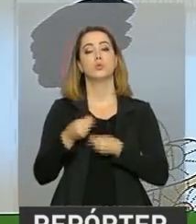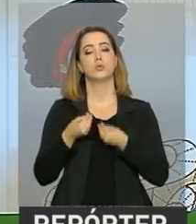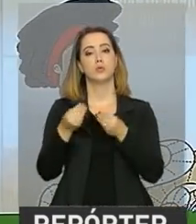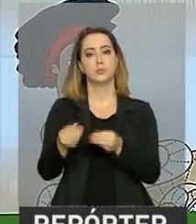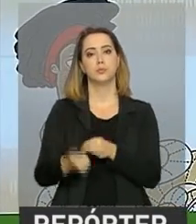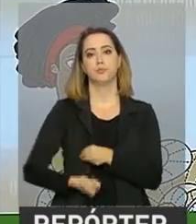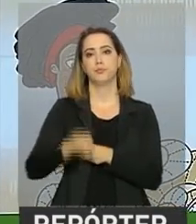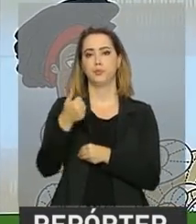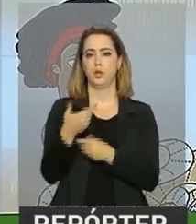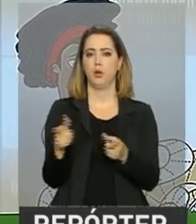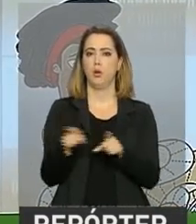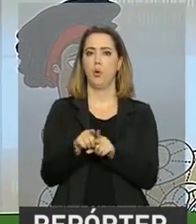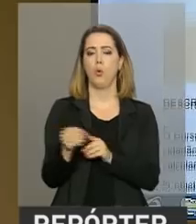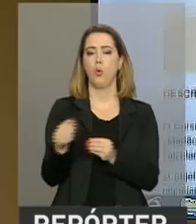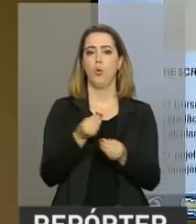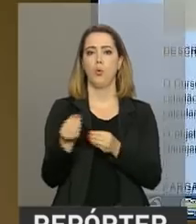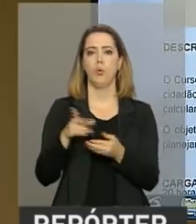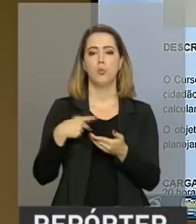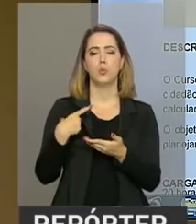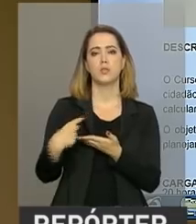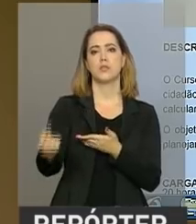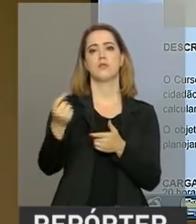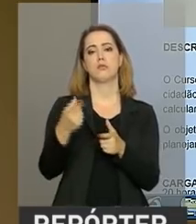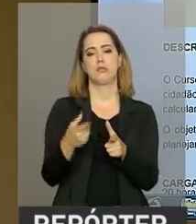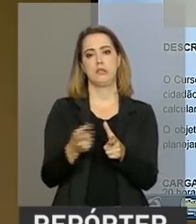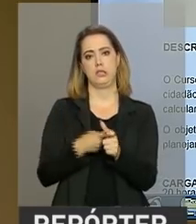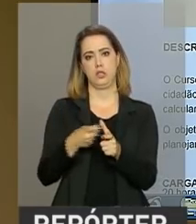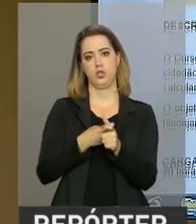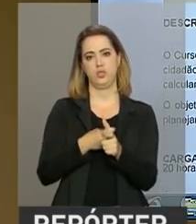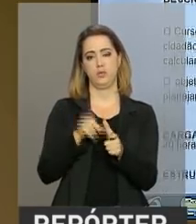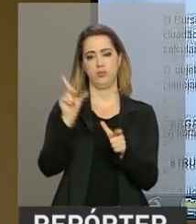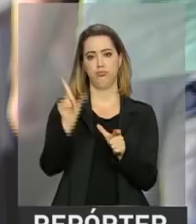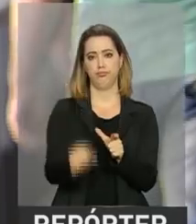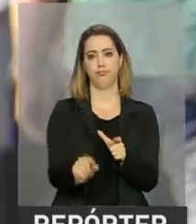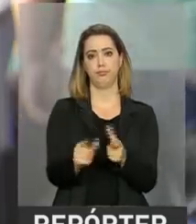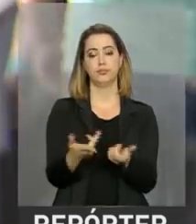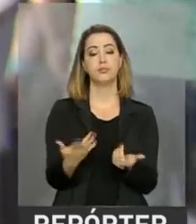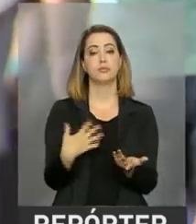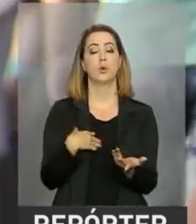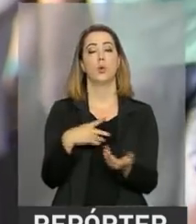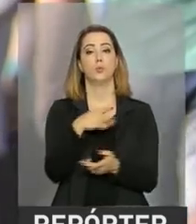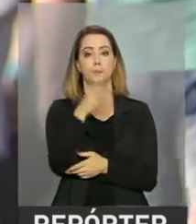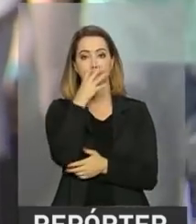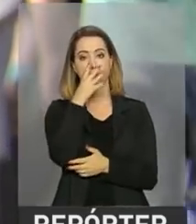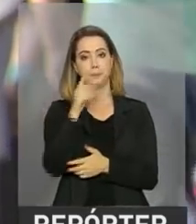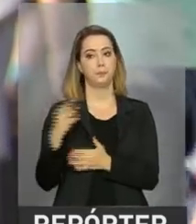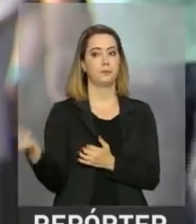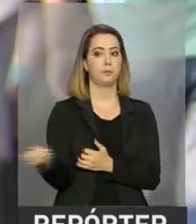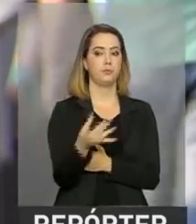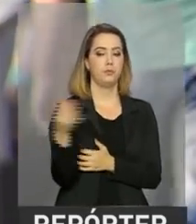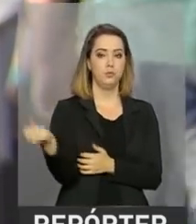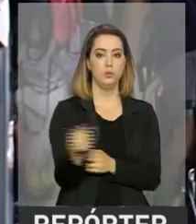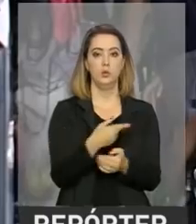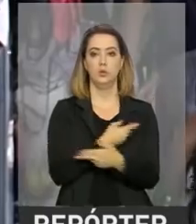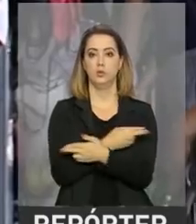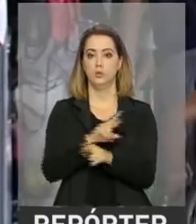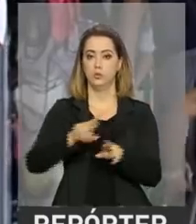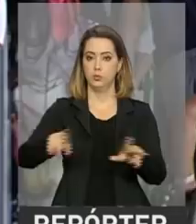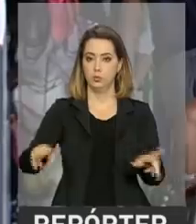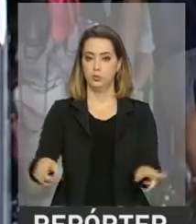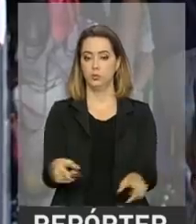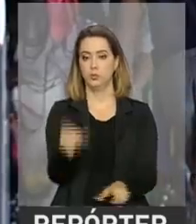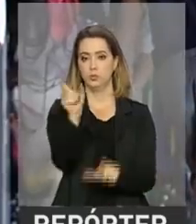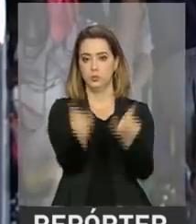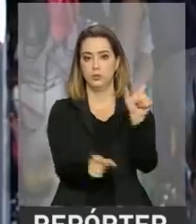sair do vermelho nas contas assunto que interessa a muita gente já que segundo pesquisa de outubro da confederação nacional